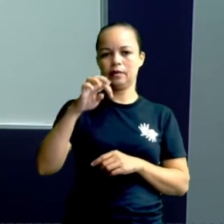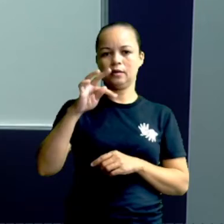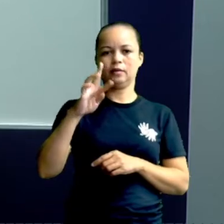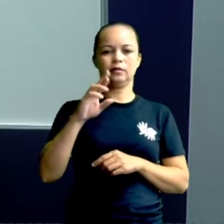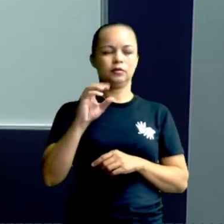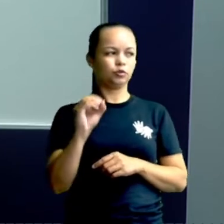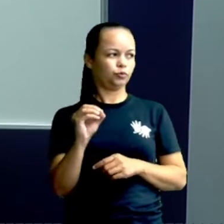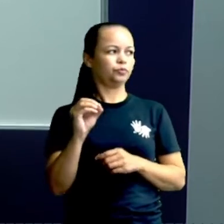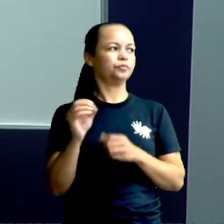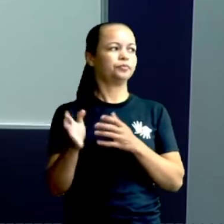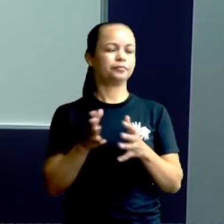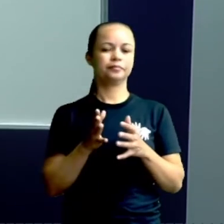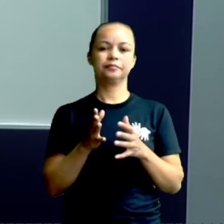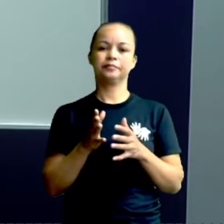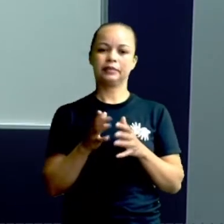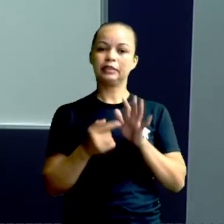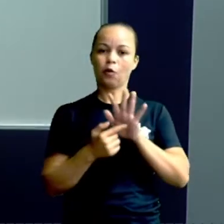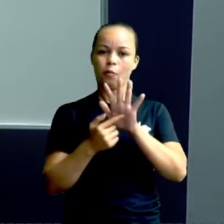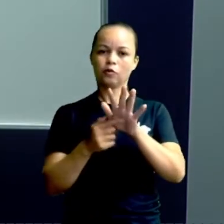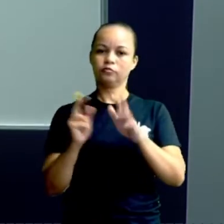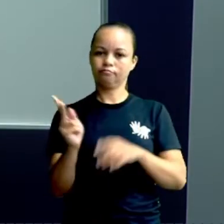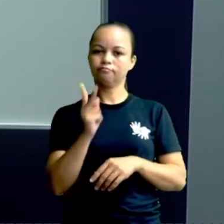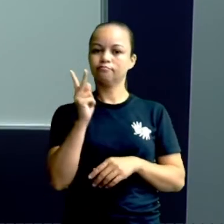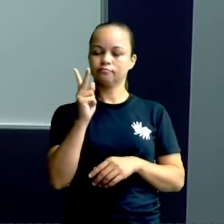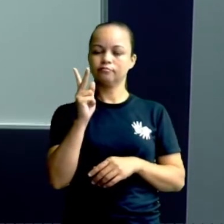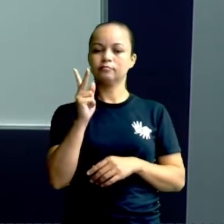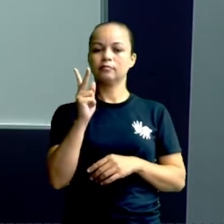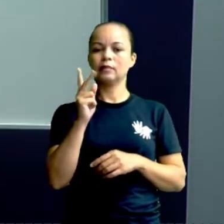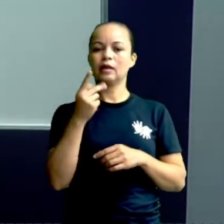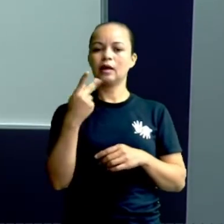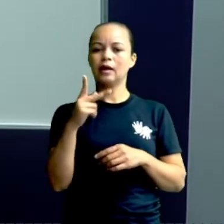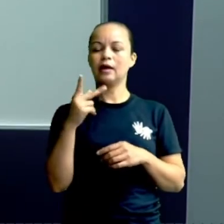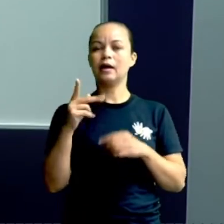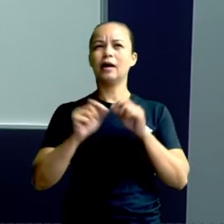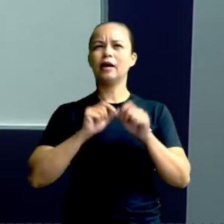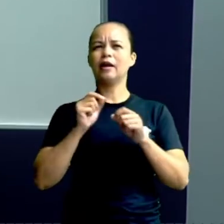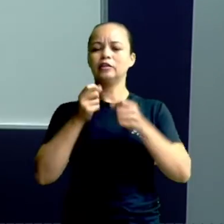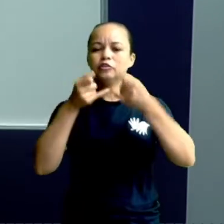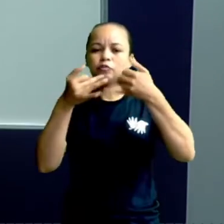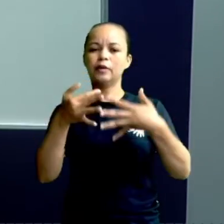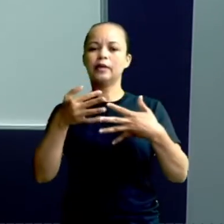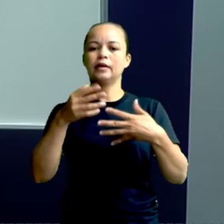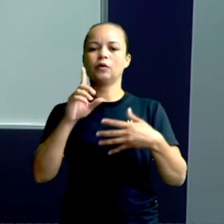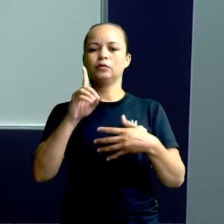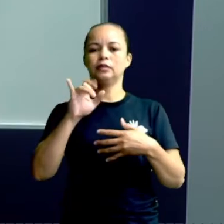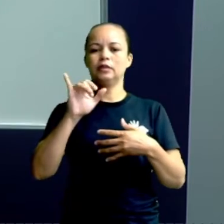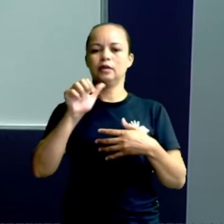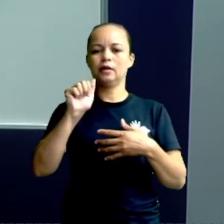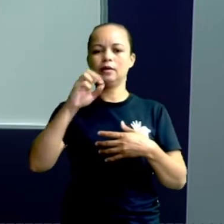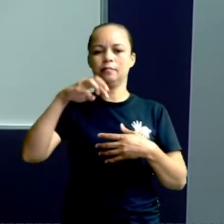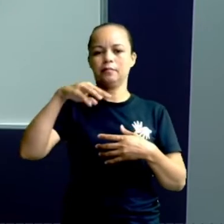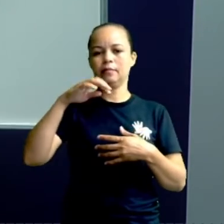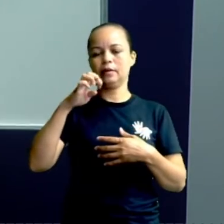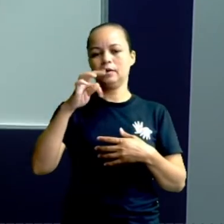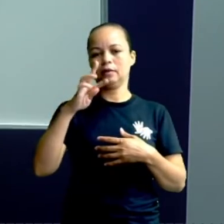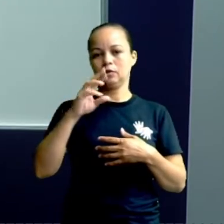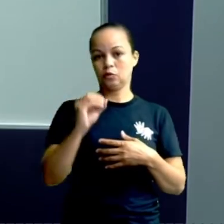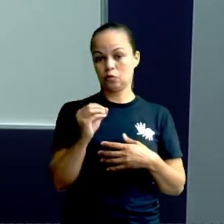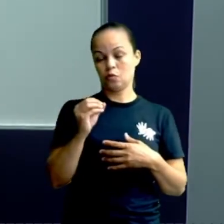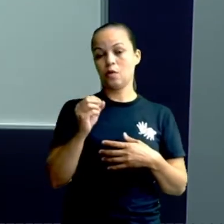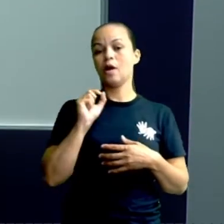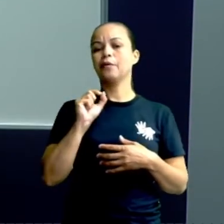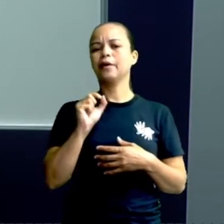diâmetro. Tá certo? Ele deu o valor do diâmetro. Ele disse que o diâmetro é